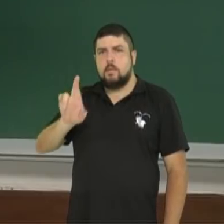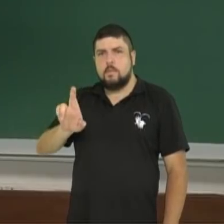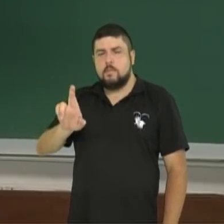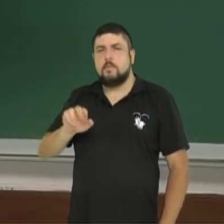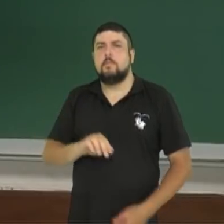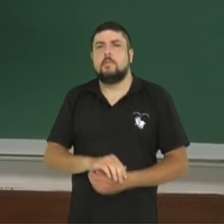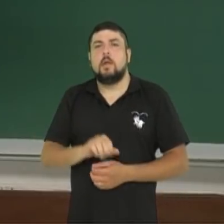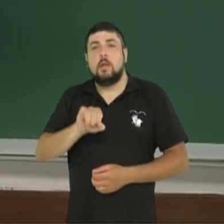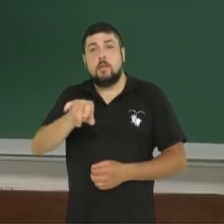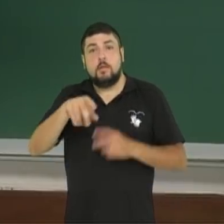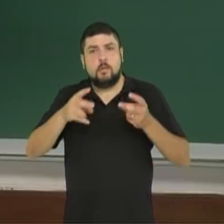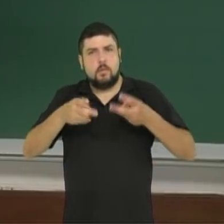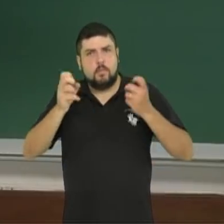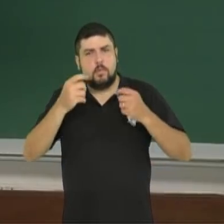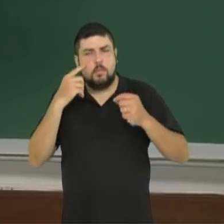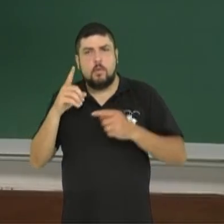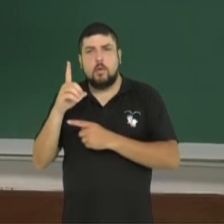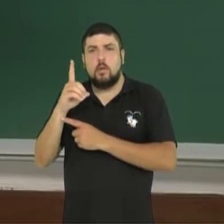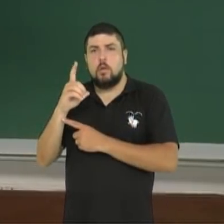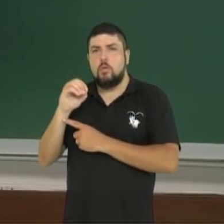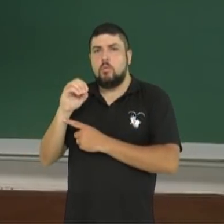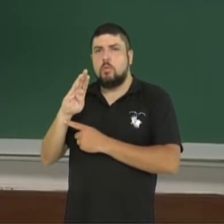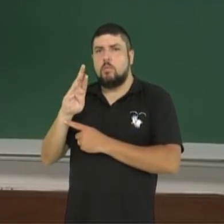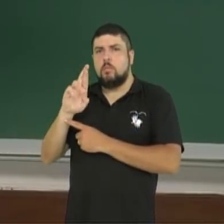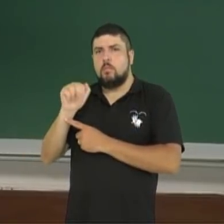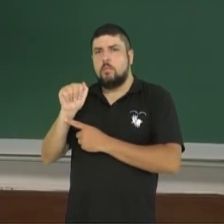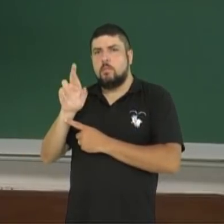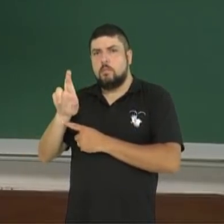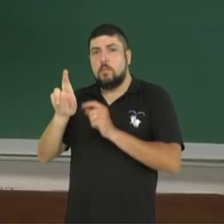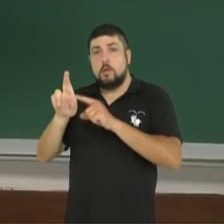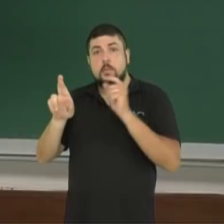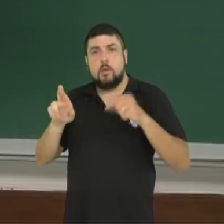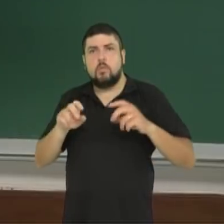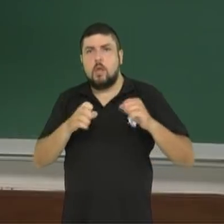acertou quem percebeu que dobrar é o verbo e que está